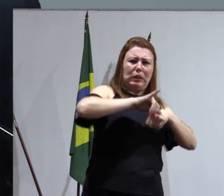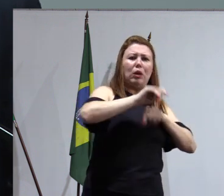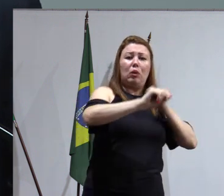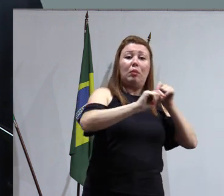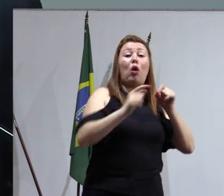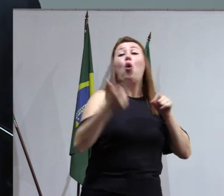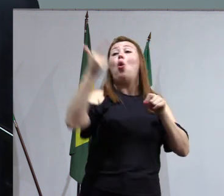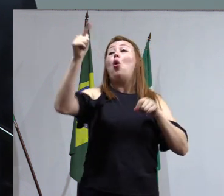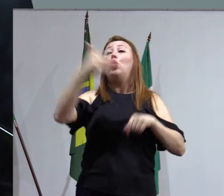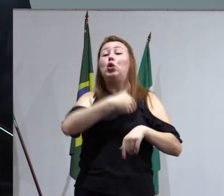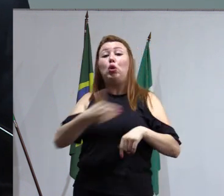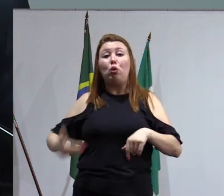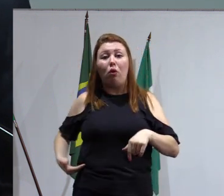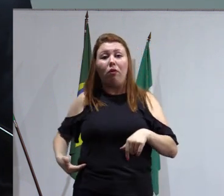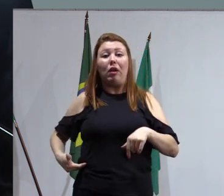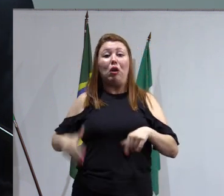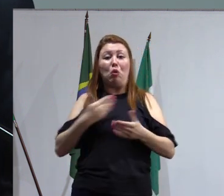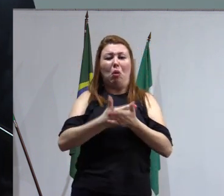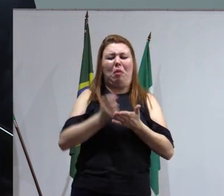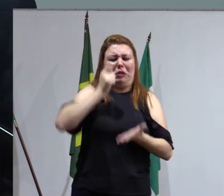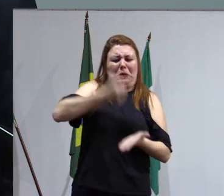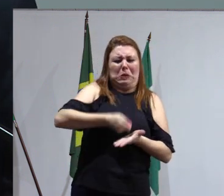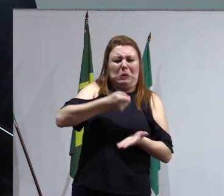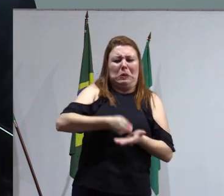eleição, se tornar cada vez mais autoritário.